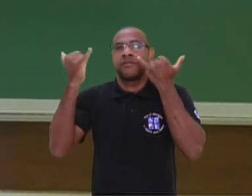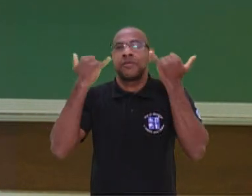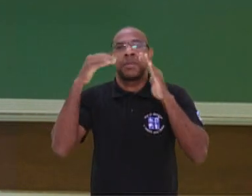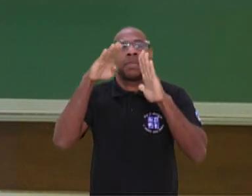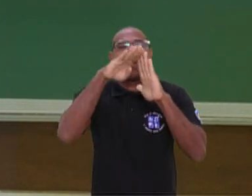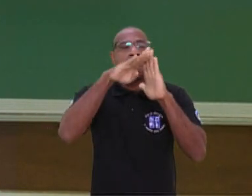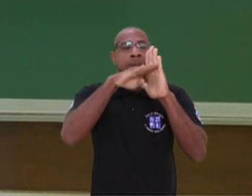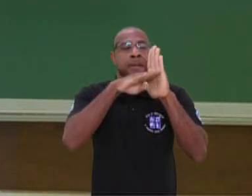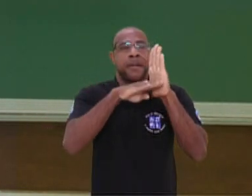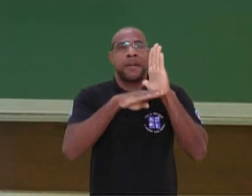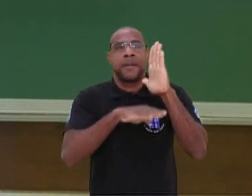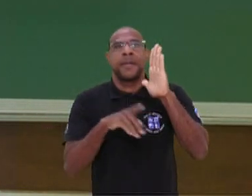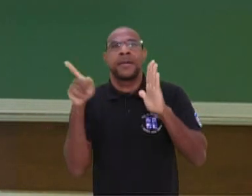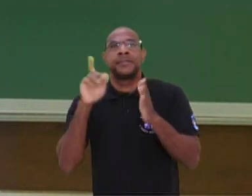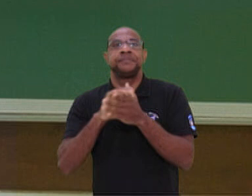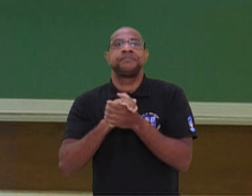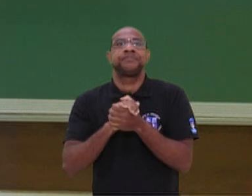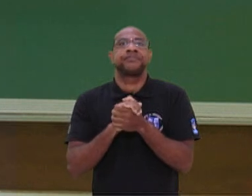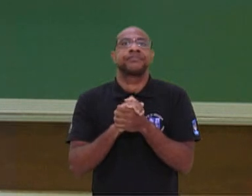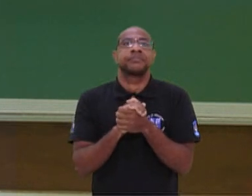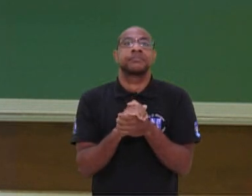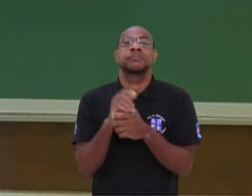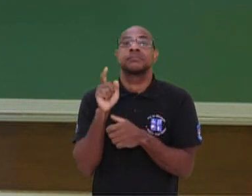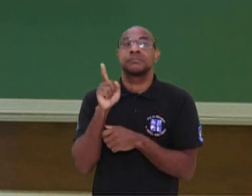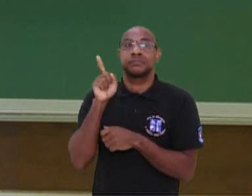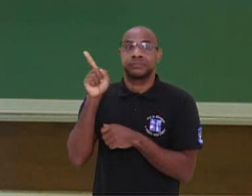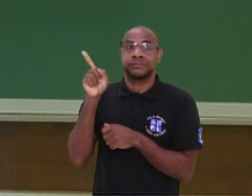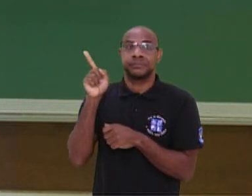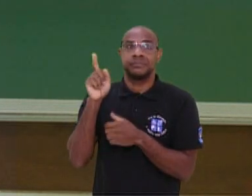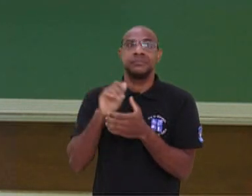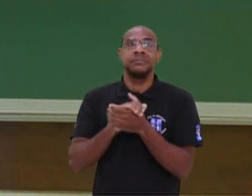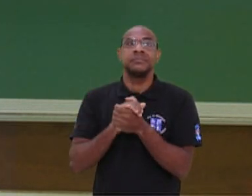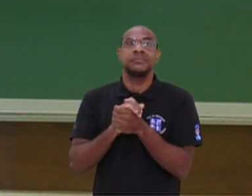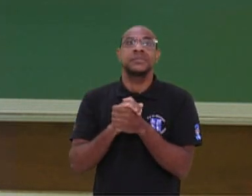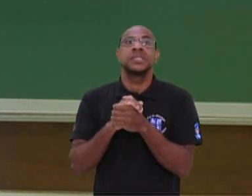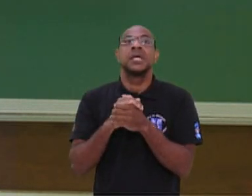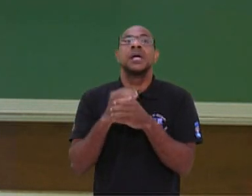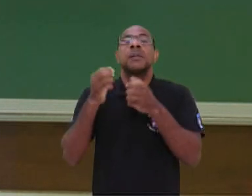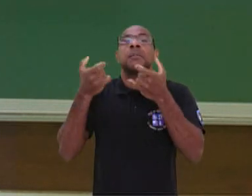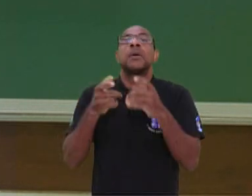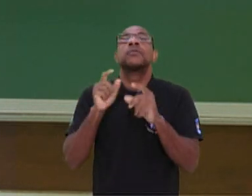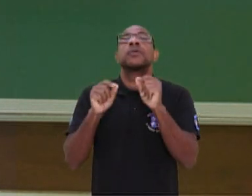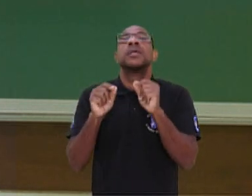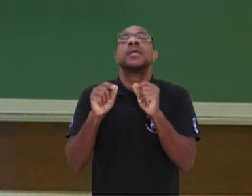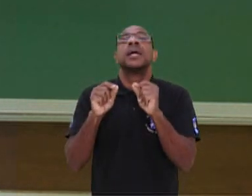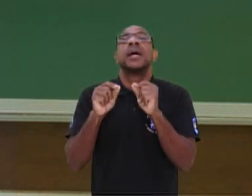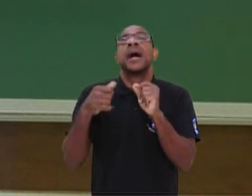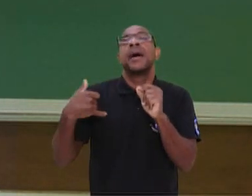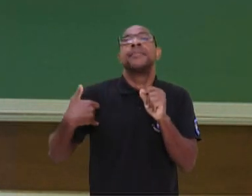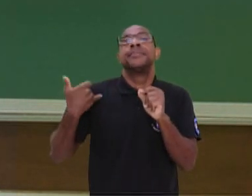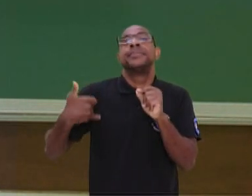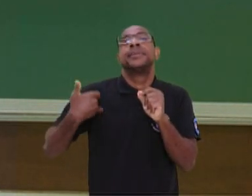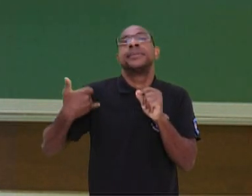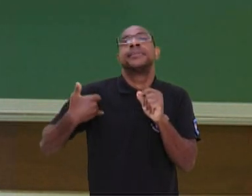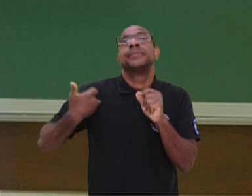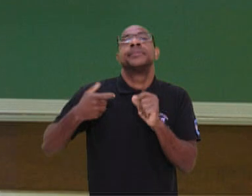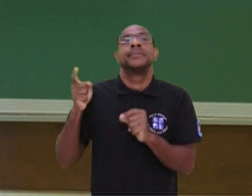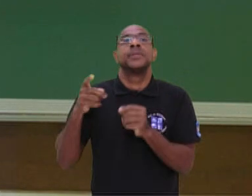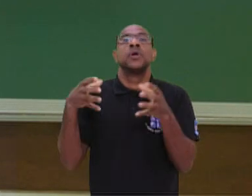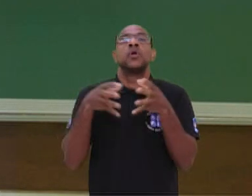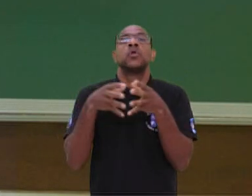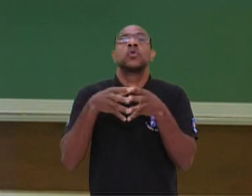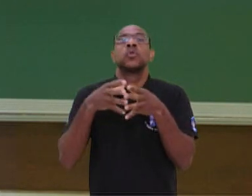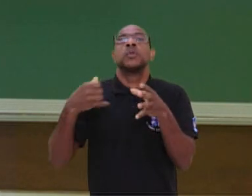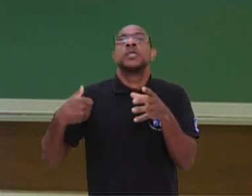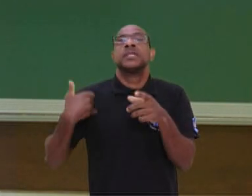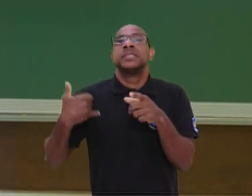tela aqui, mas esta parte superior informa a etariedade, né, os grupos de